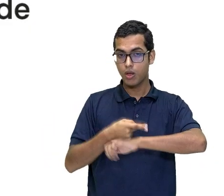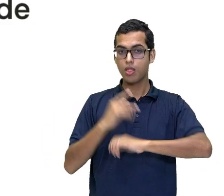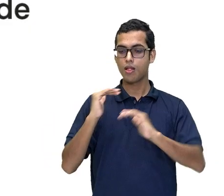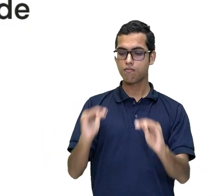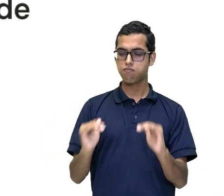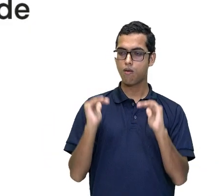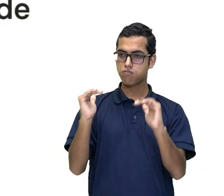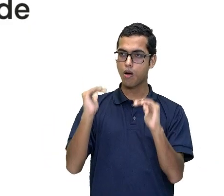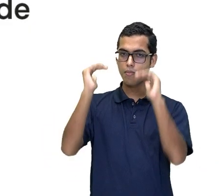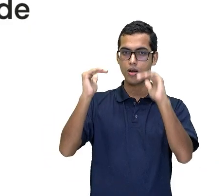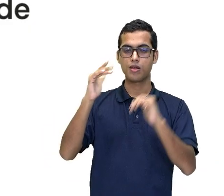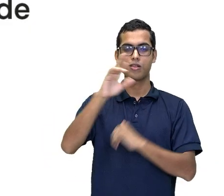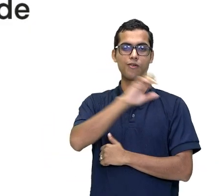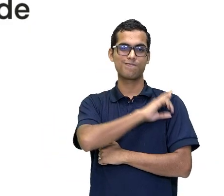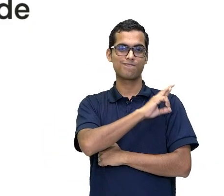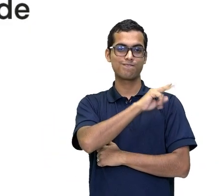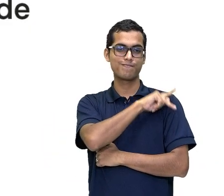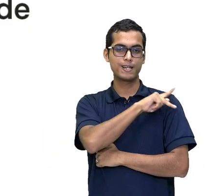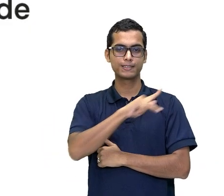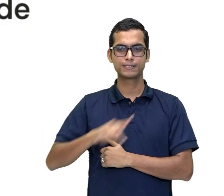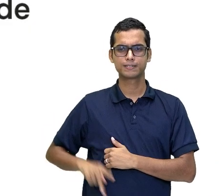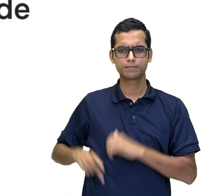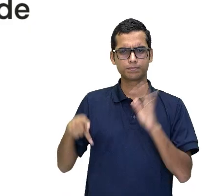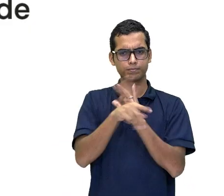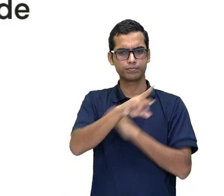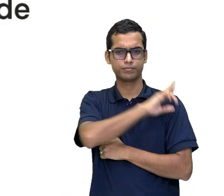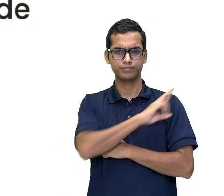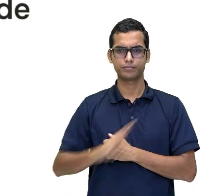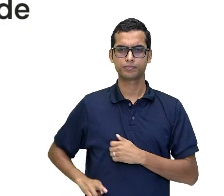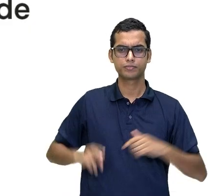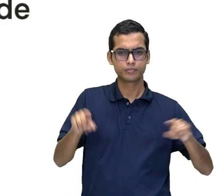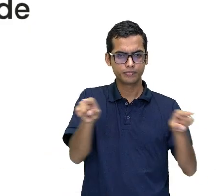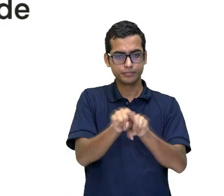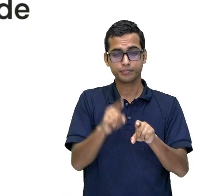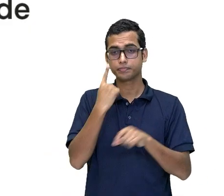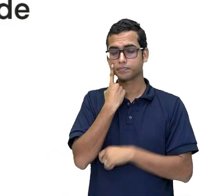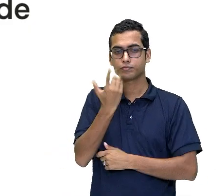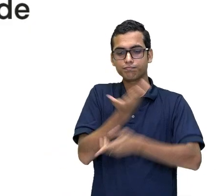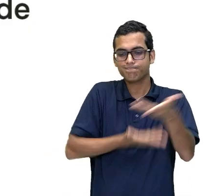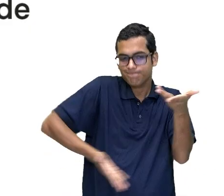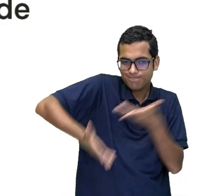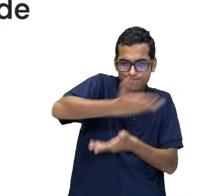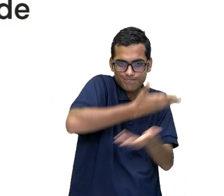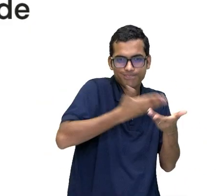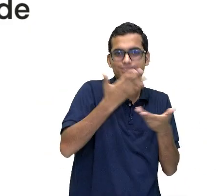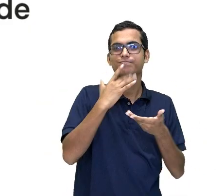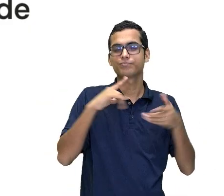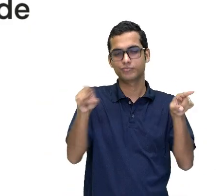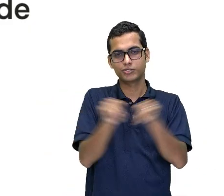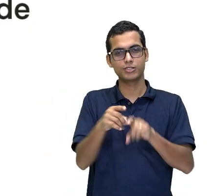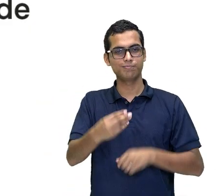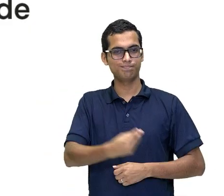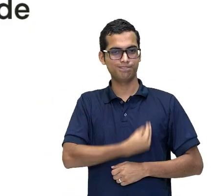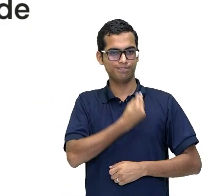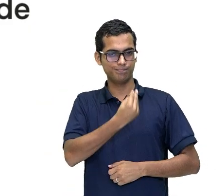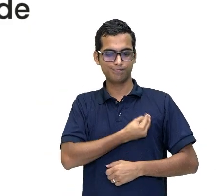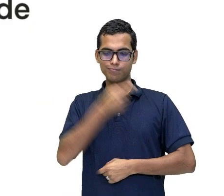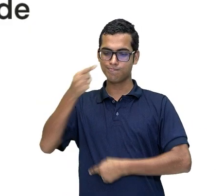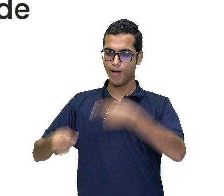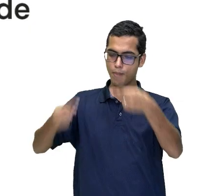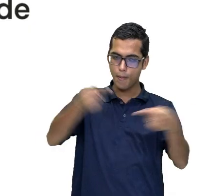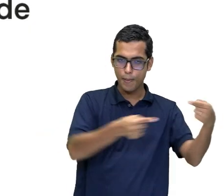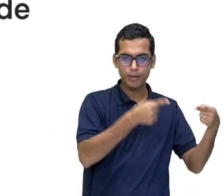E esse esquema, essa troca de favores, que vai dar a dinâmica da vida política nos primeiros anos